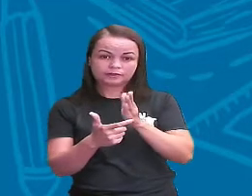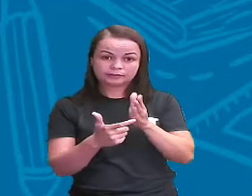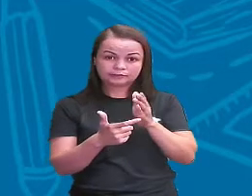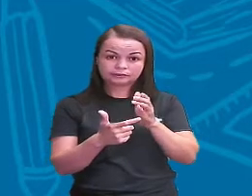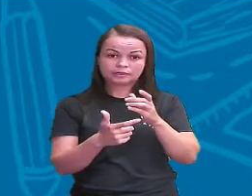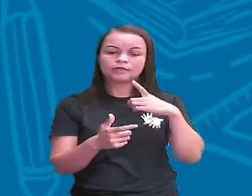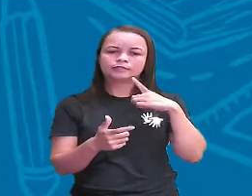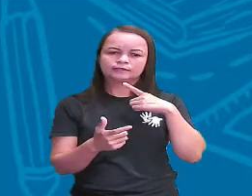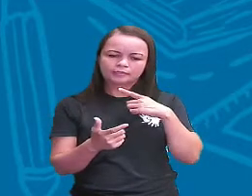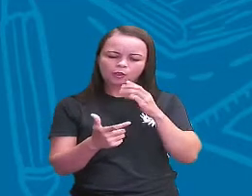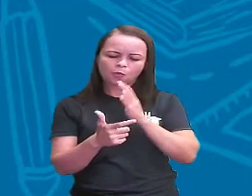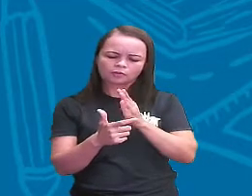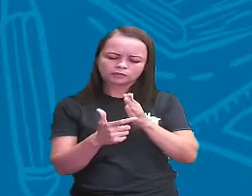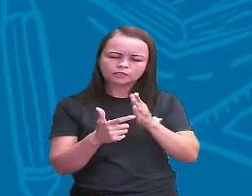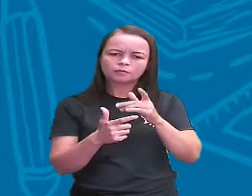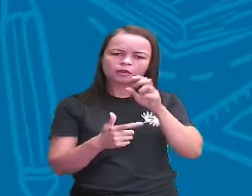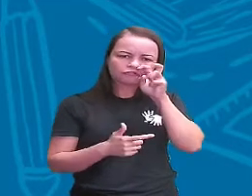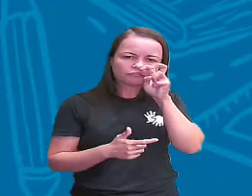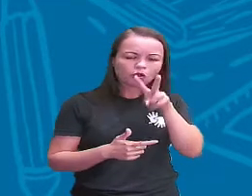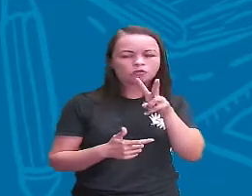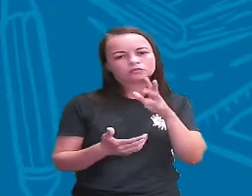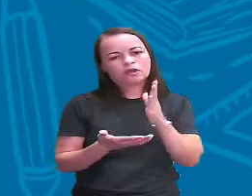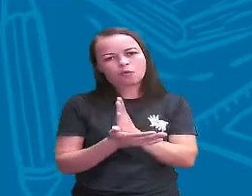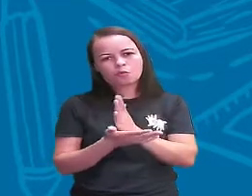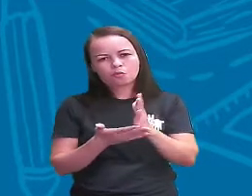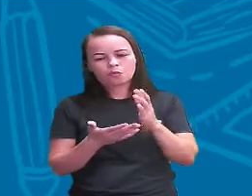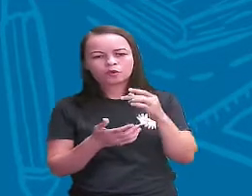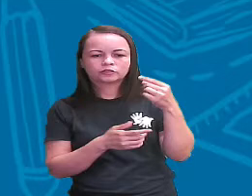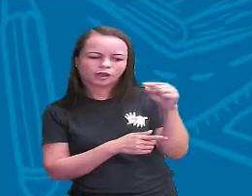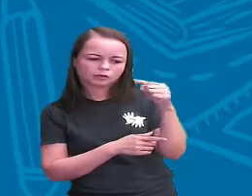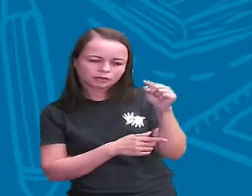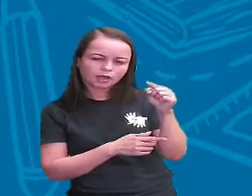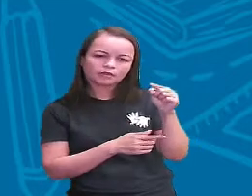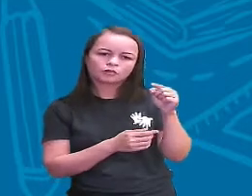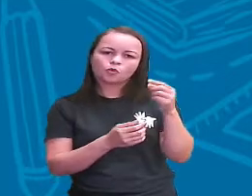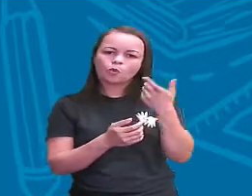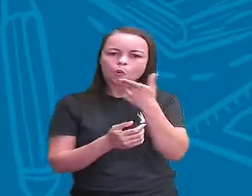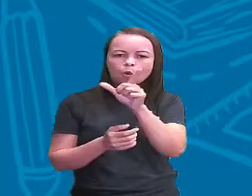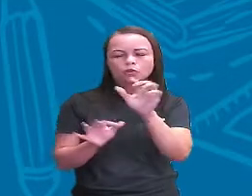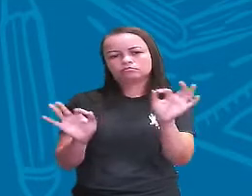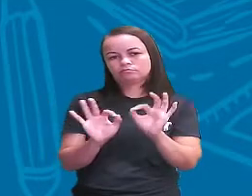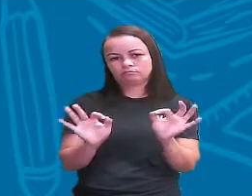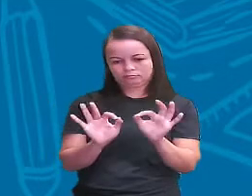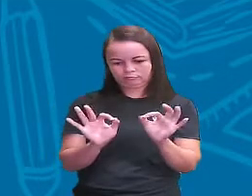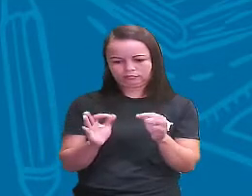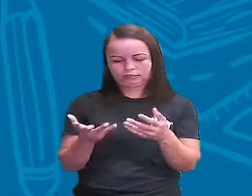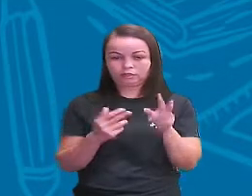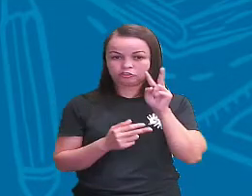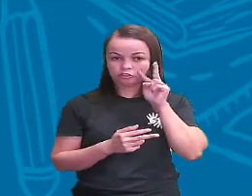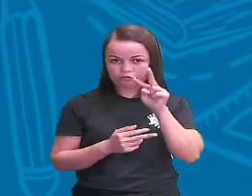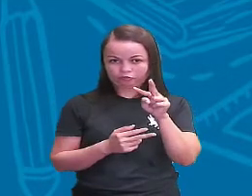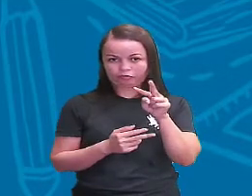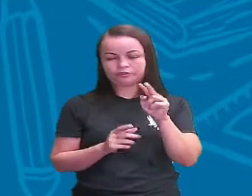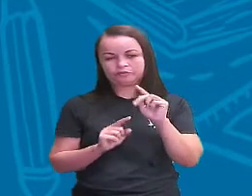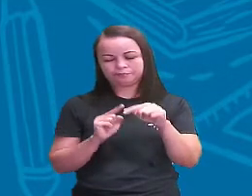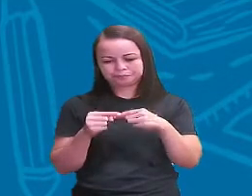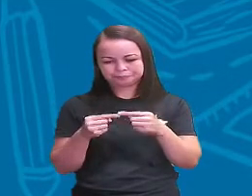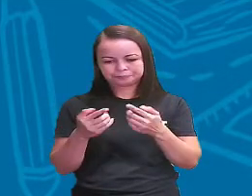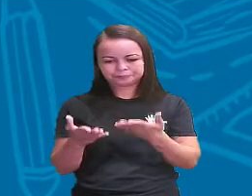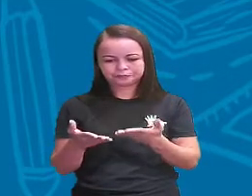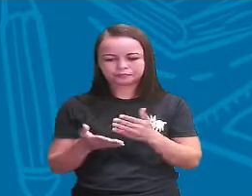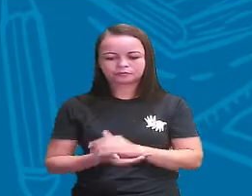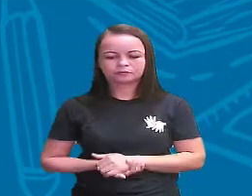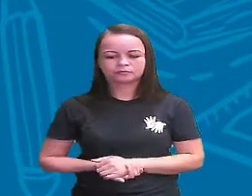forte. Todas as palavras têm. Algumas são acentuadas e outras não. A gente vai ver isso mais pra frente.